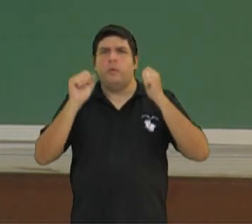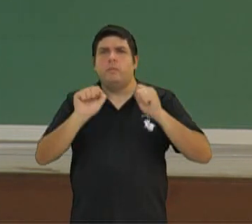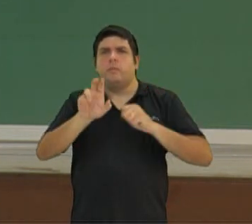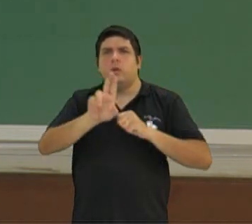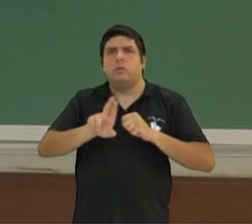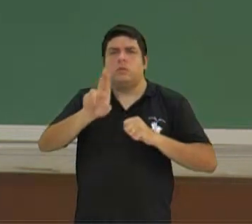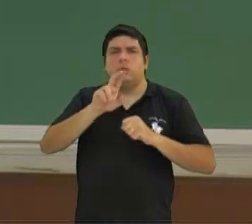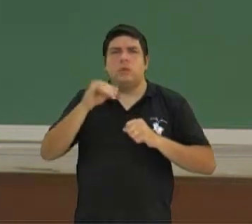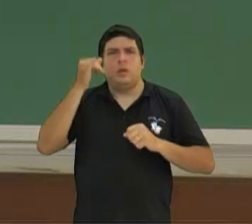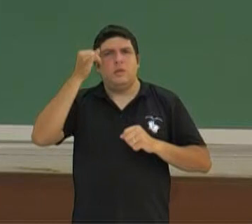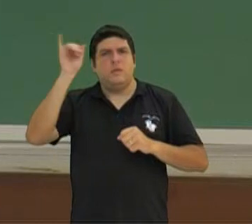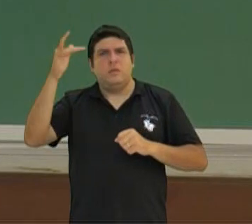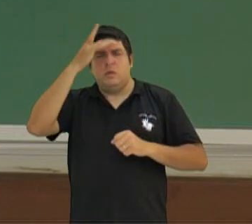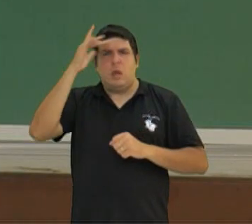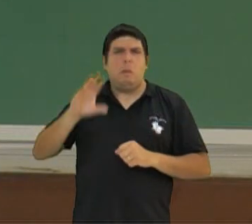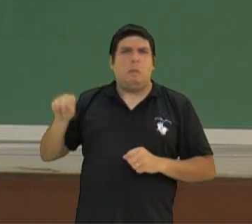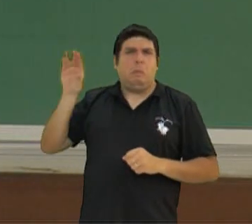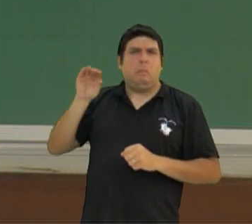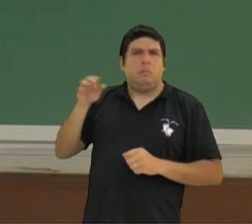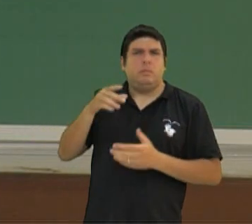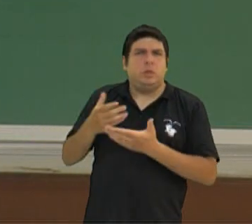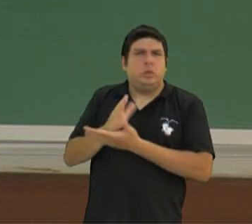evitar pessoas irritantes e por aí vai.